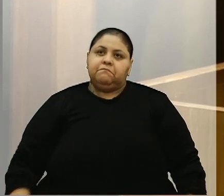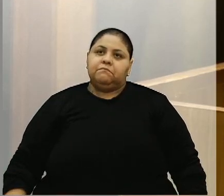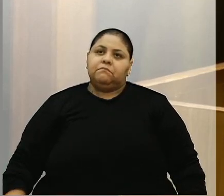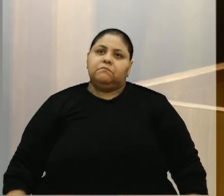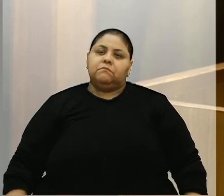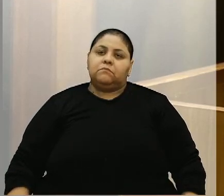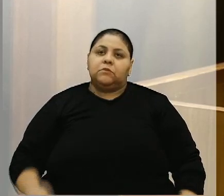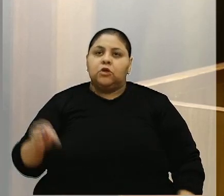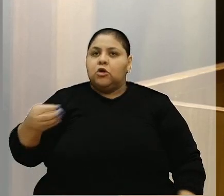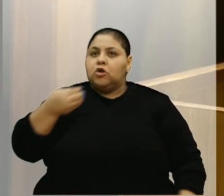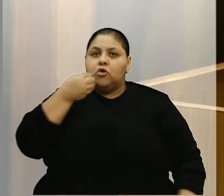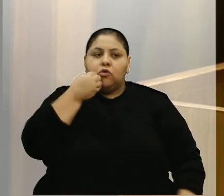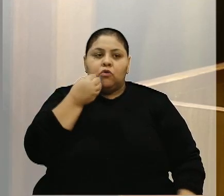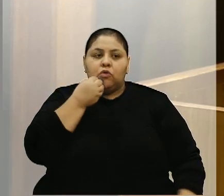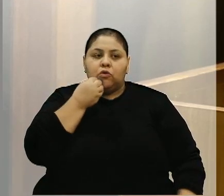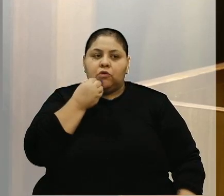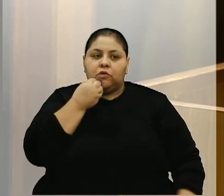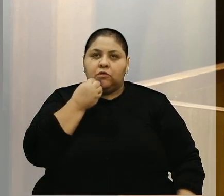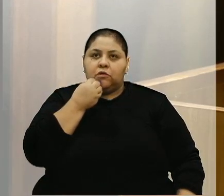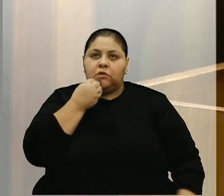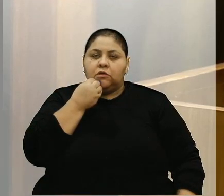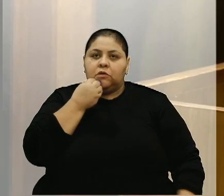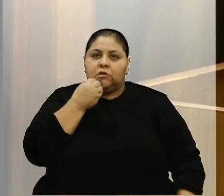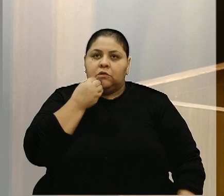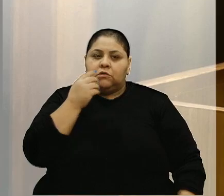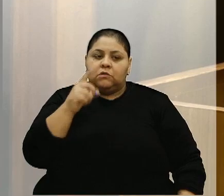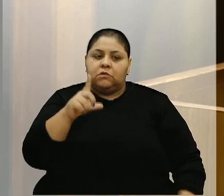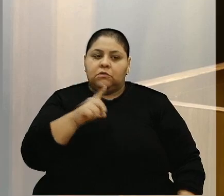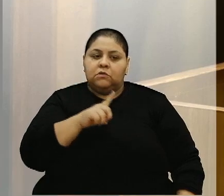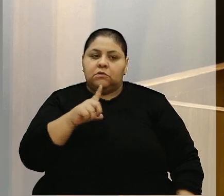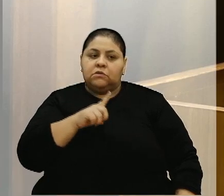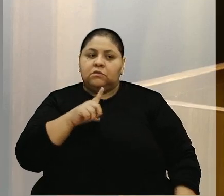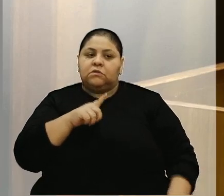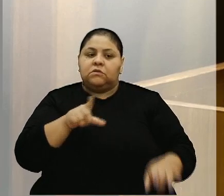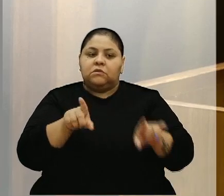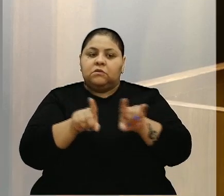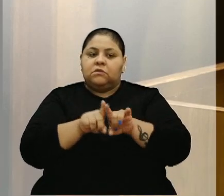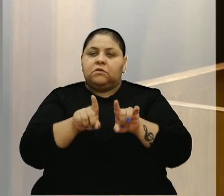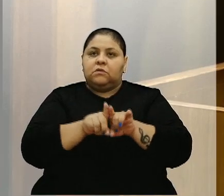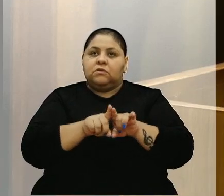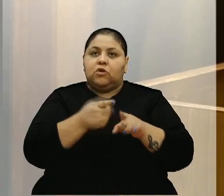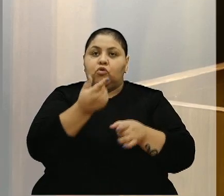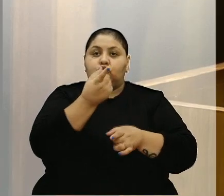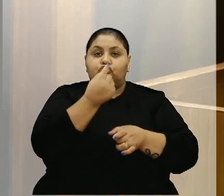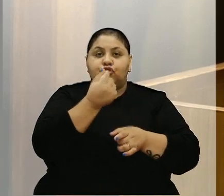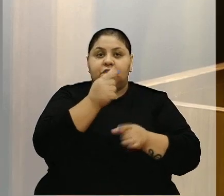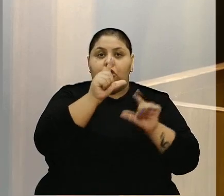Por óbvio, não tem como aguentar tanto ali, visto que os recursos são escassos